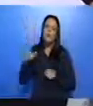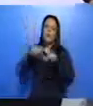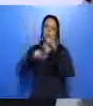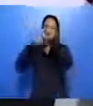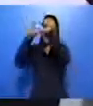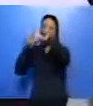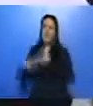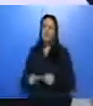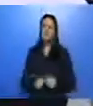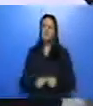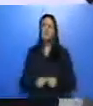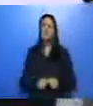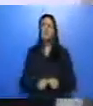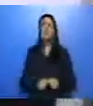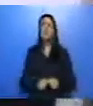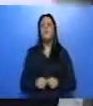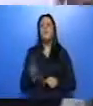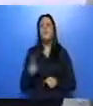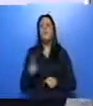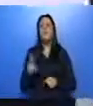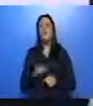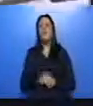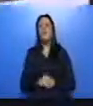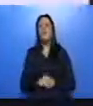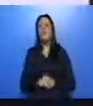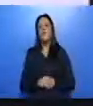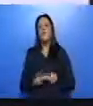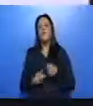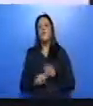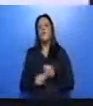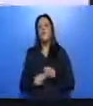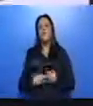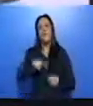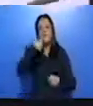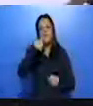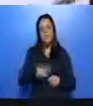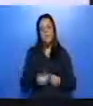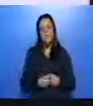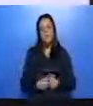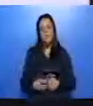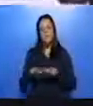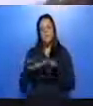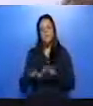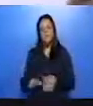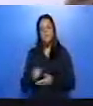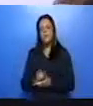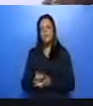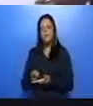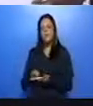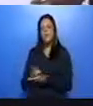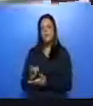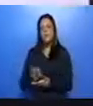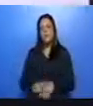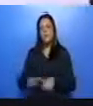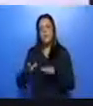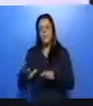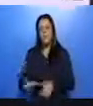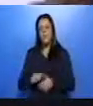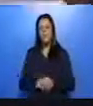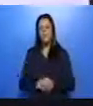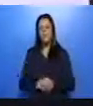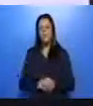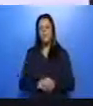E vai. Lembram? Ser, estar, permanecer, andar, parecer, continuar, virar.